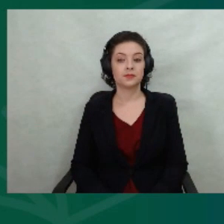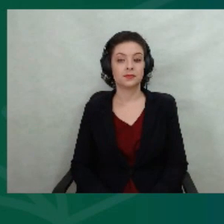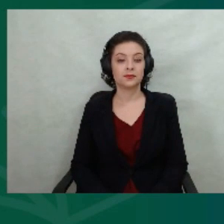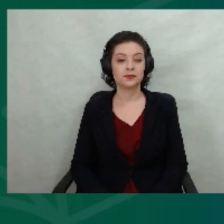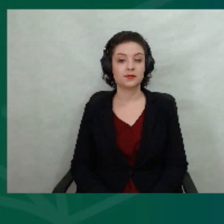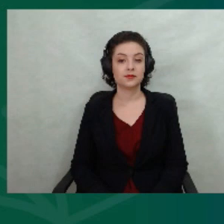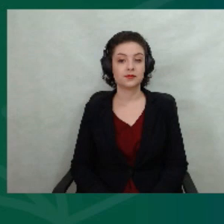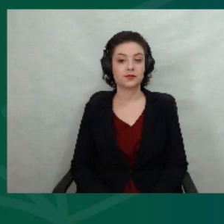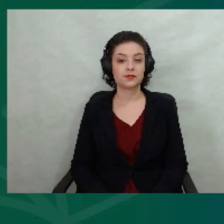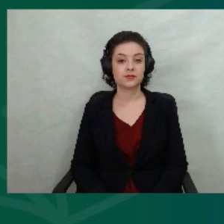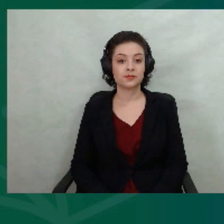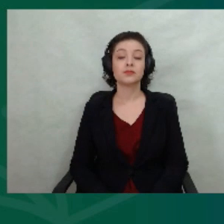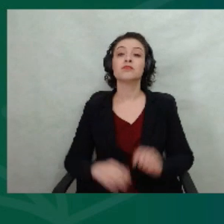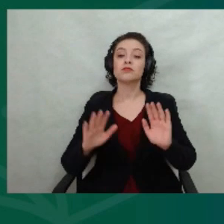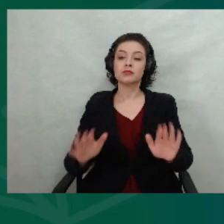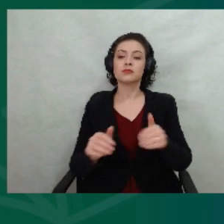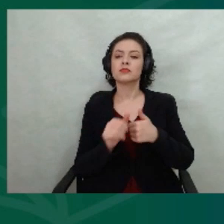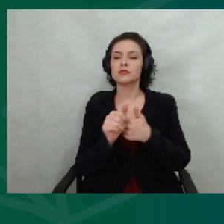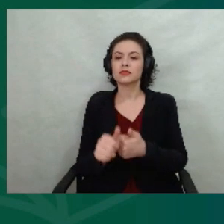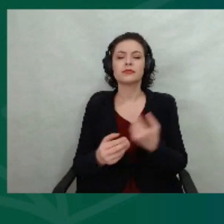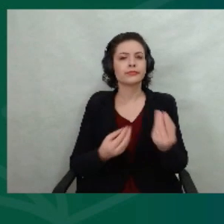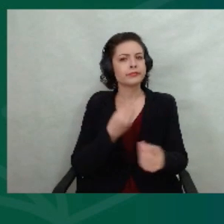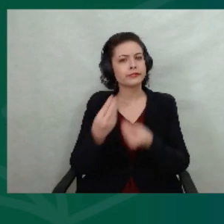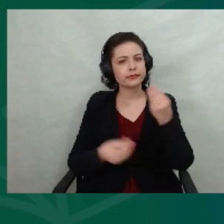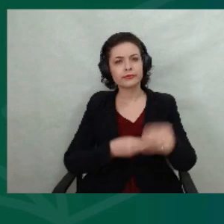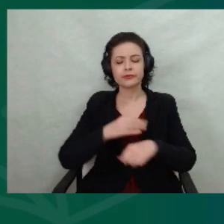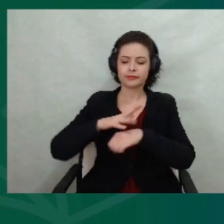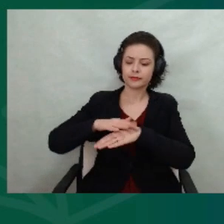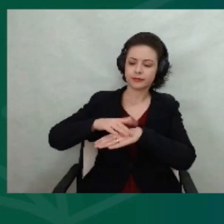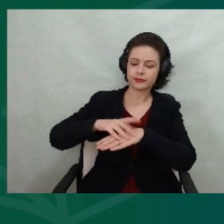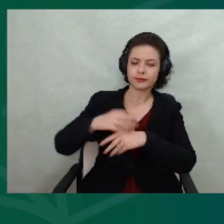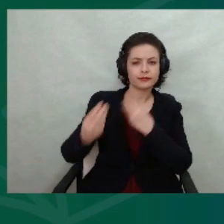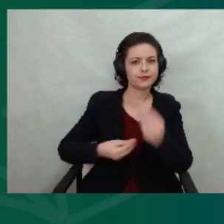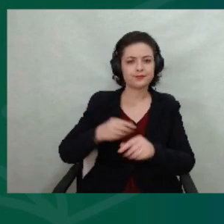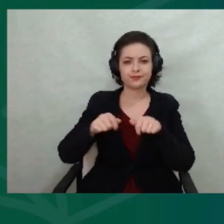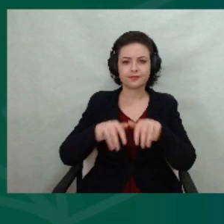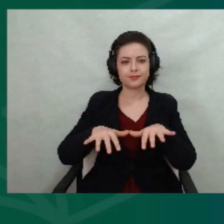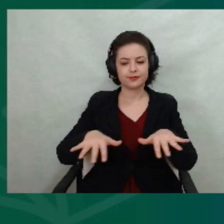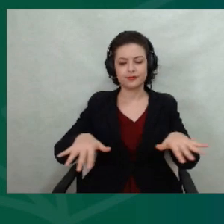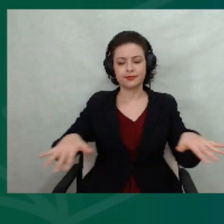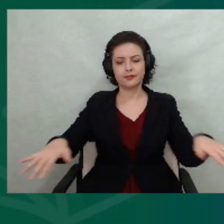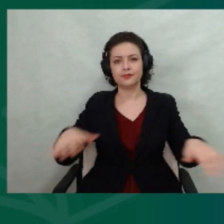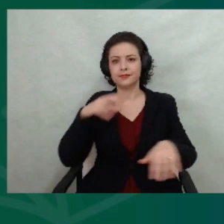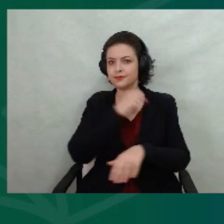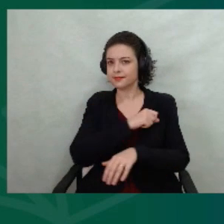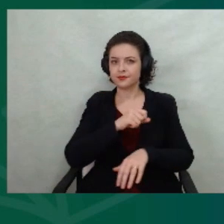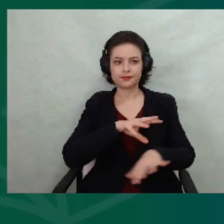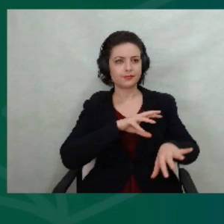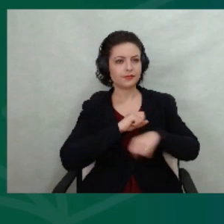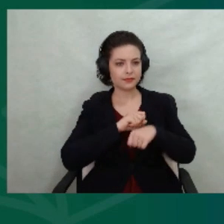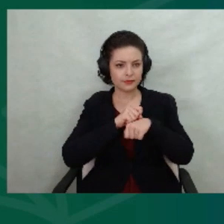E para acompanhar esta doença com esta velocidade de disseminação pelo